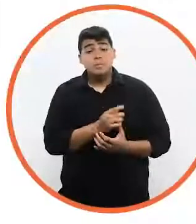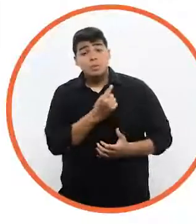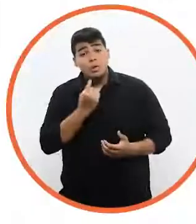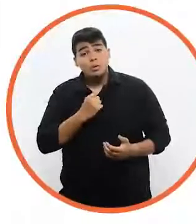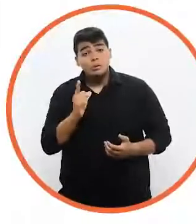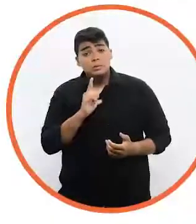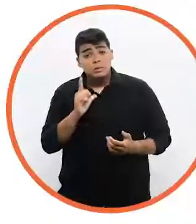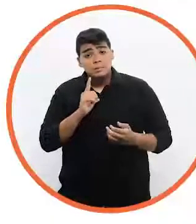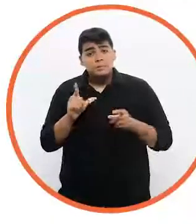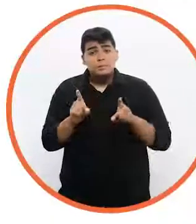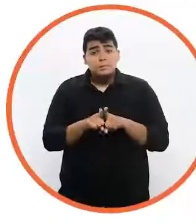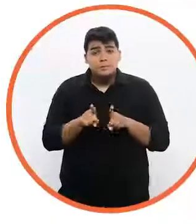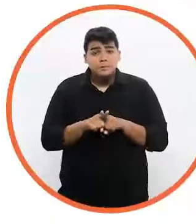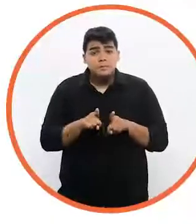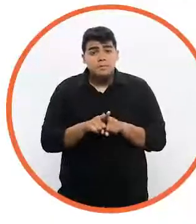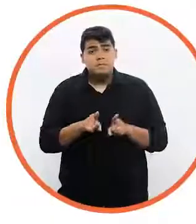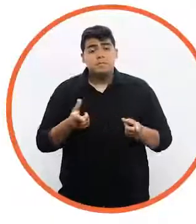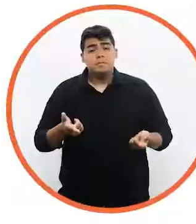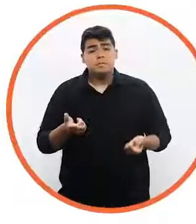temos também